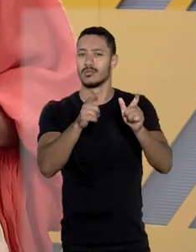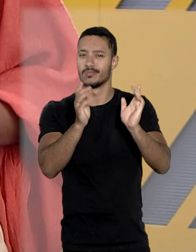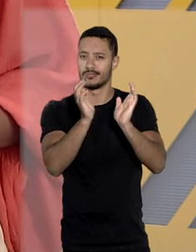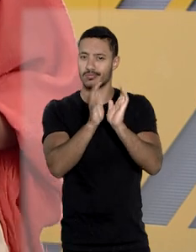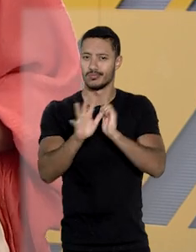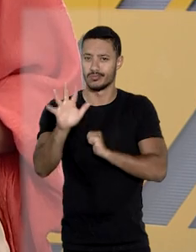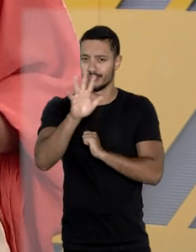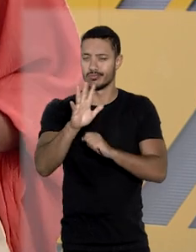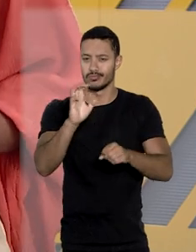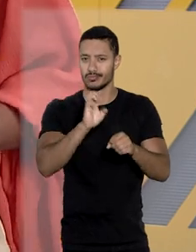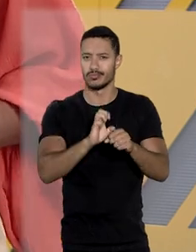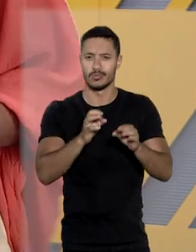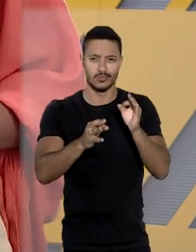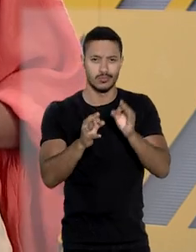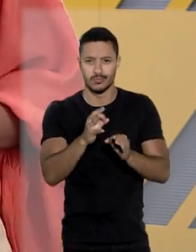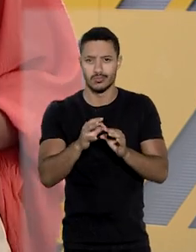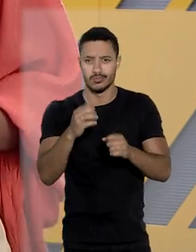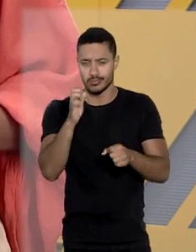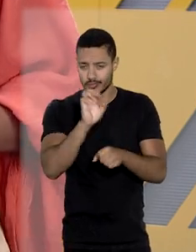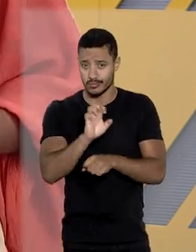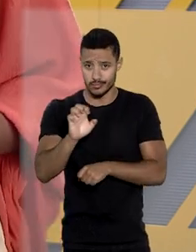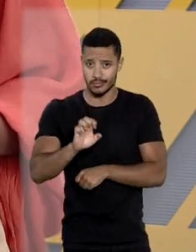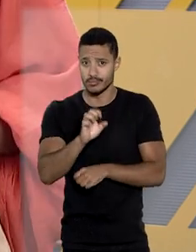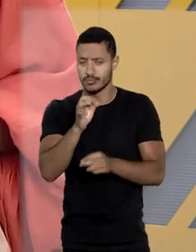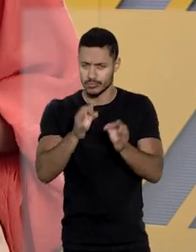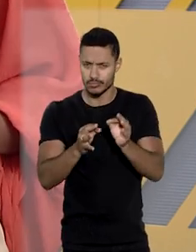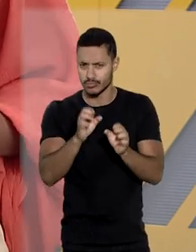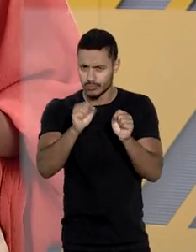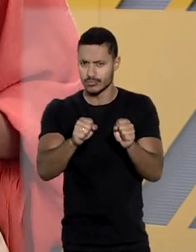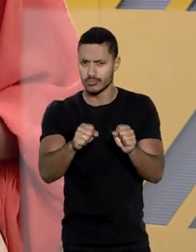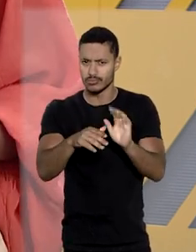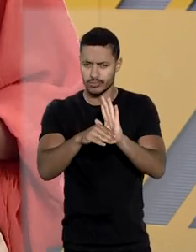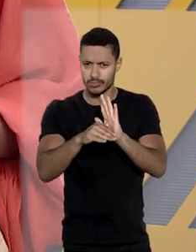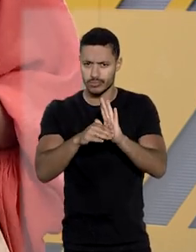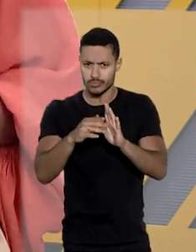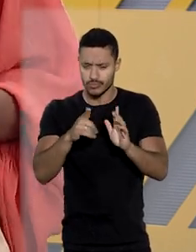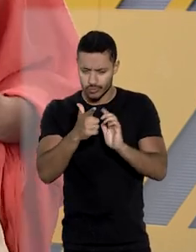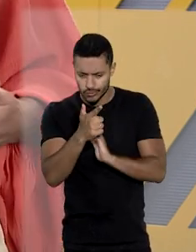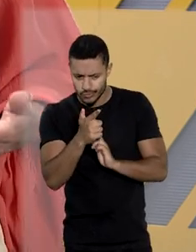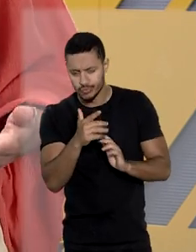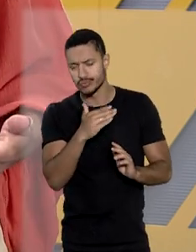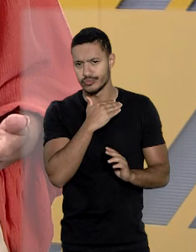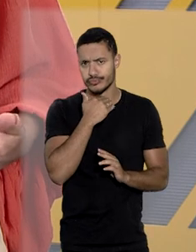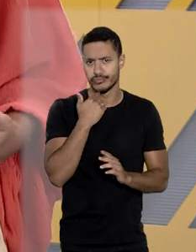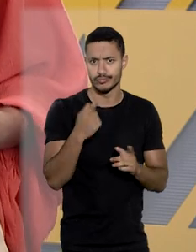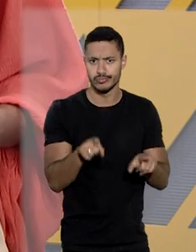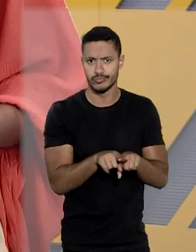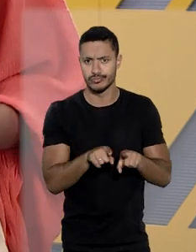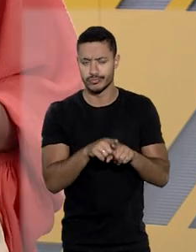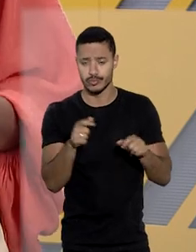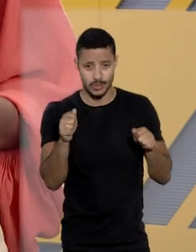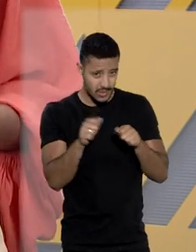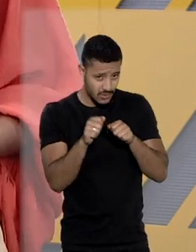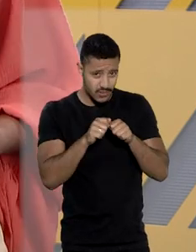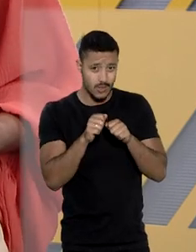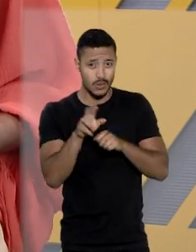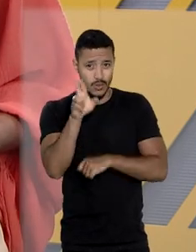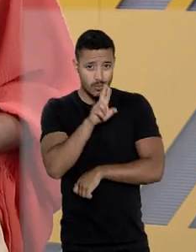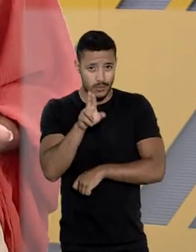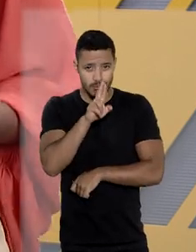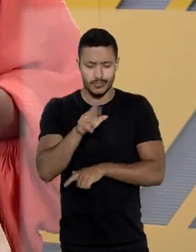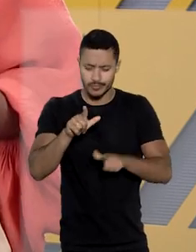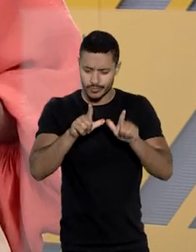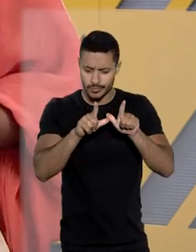a Justiça Estadual é competente para julgar o crime de estelionato, ainda que ele tenha sido cometido com o uso